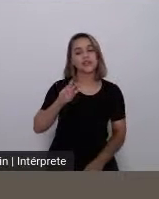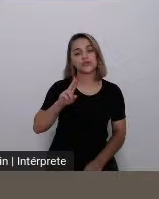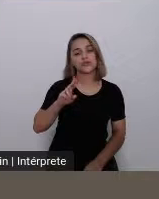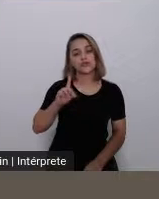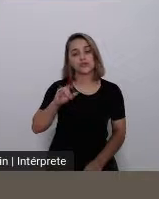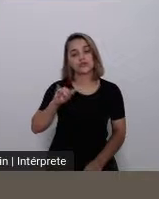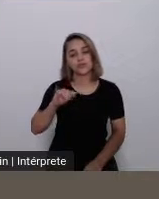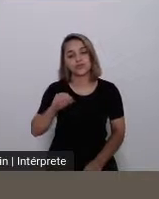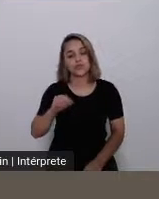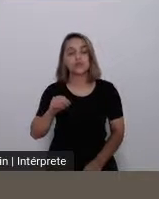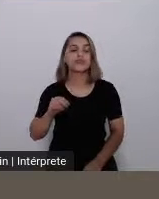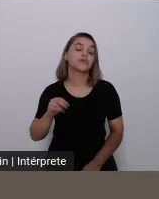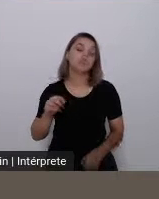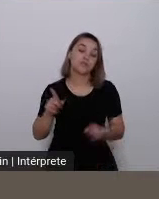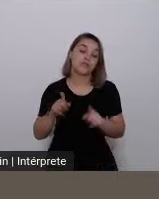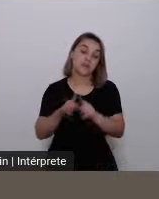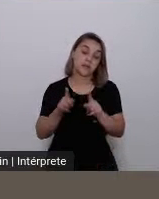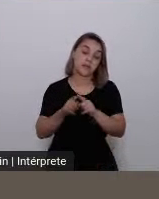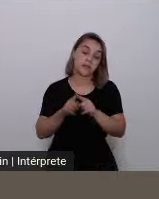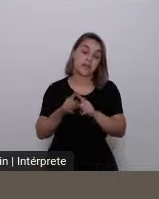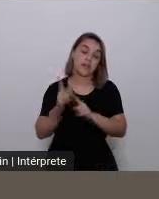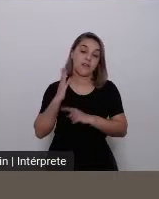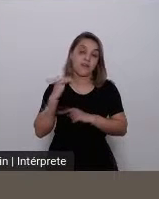de estrelas do cinema